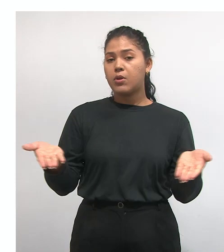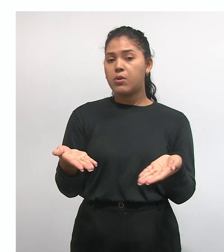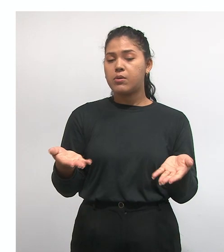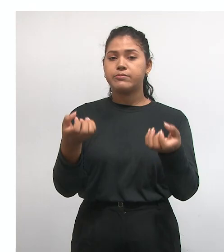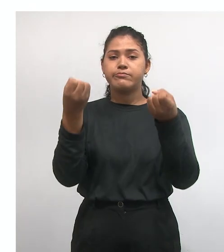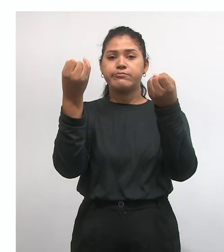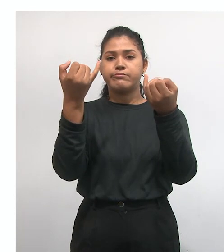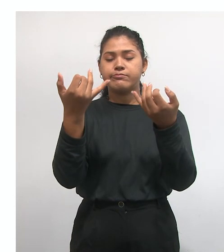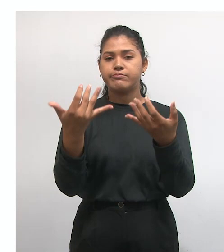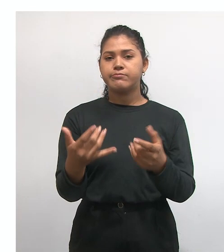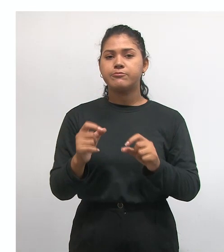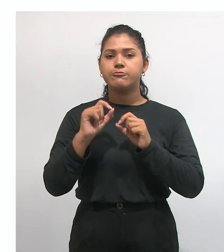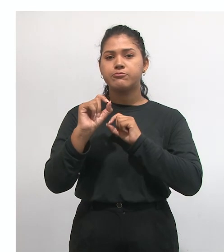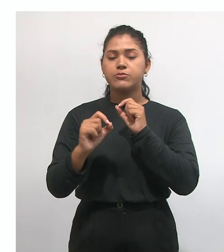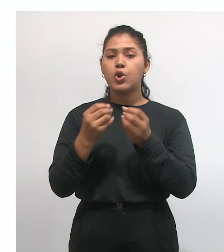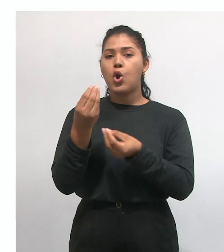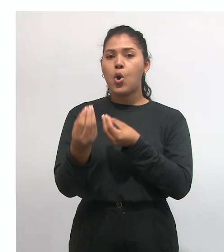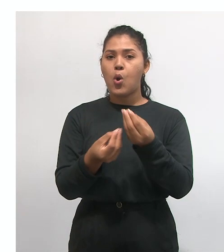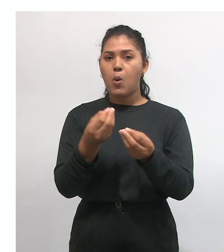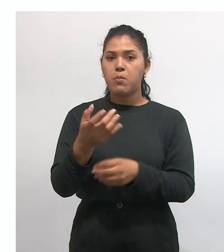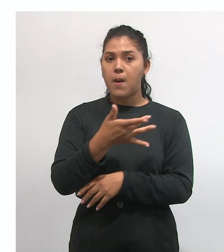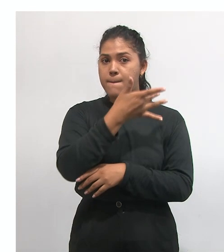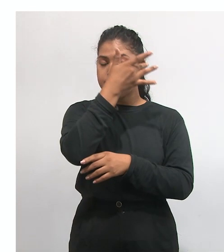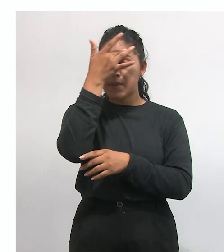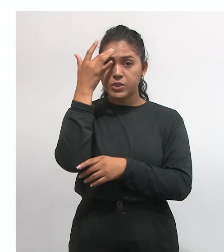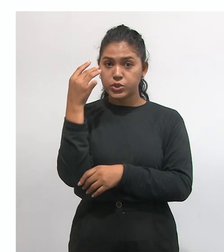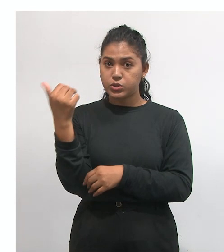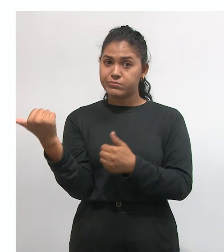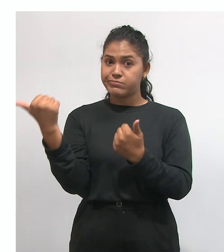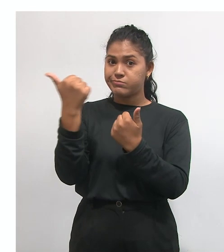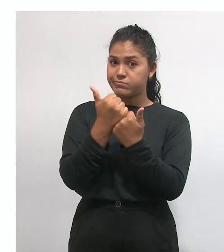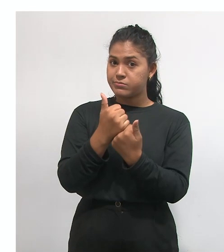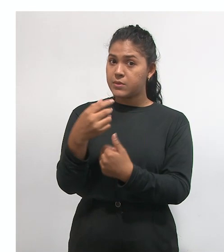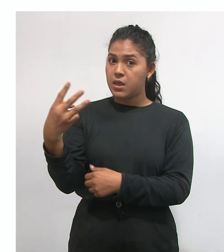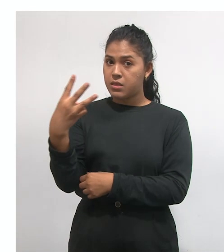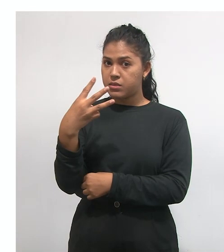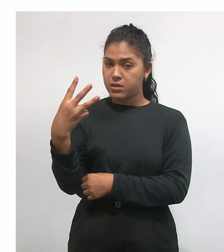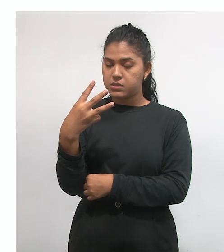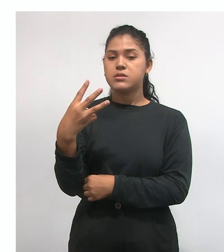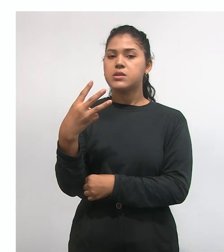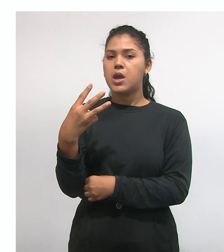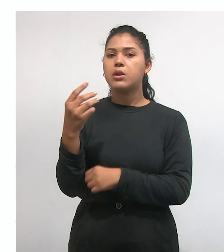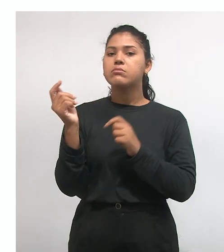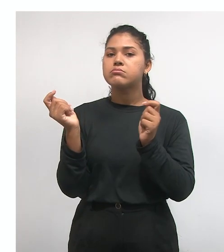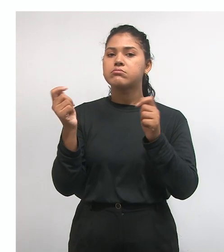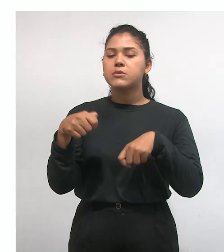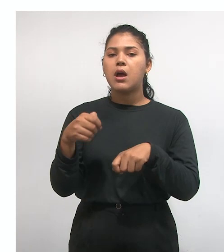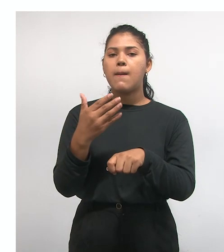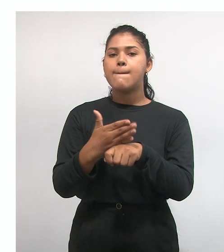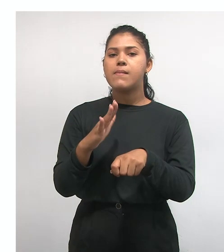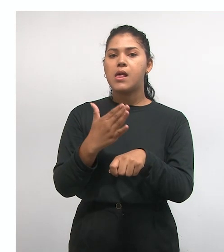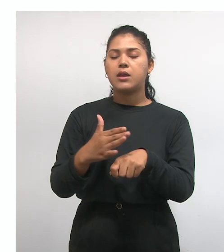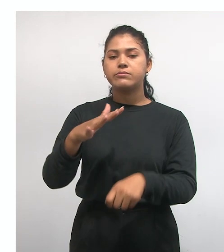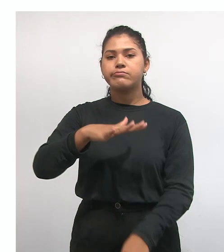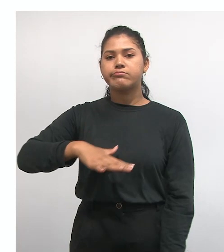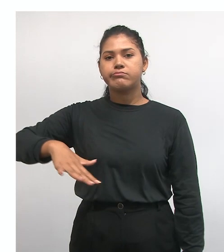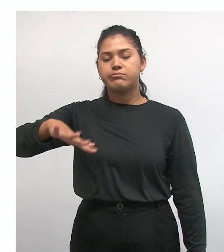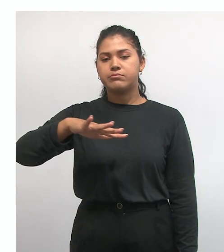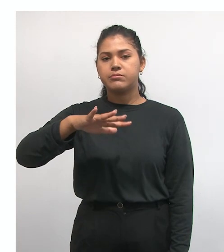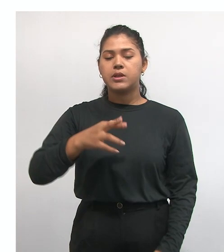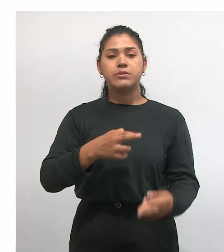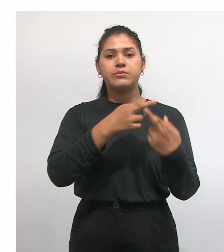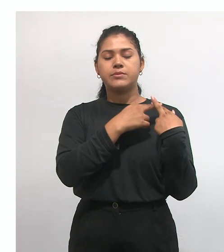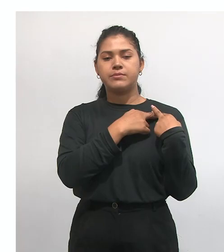dessa atuação regular dos terceiros, tá? Ainda dentro dessa temática, desse tipo, que é a